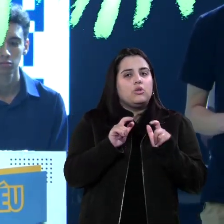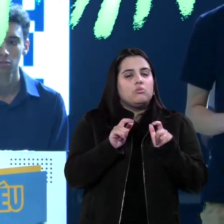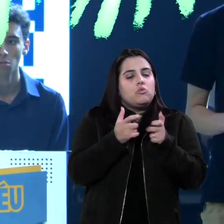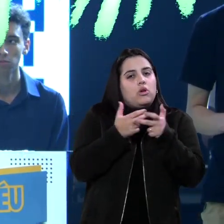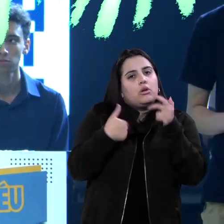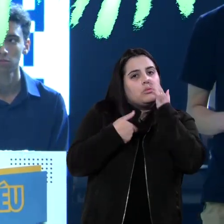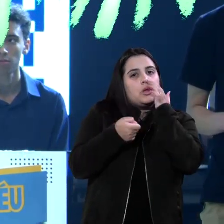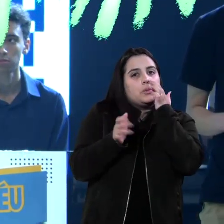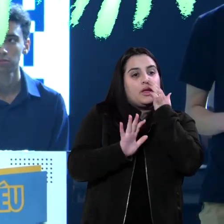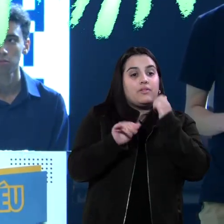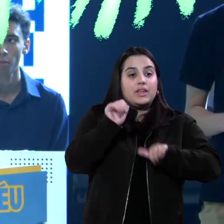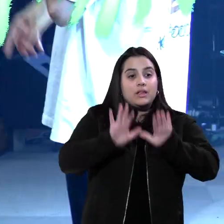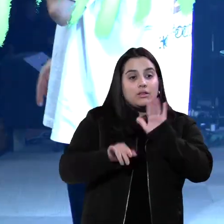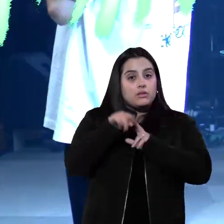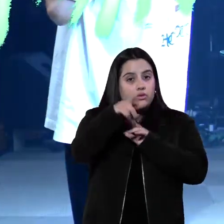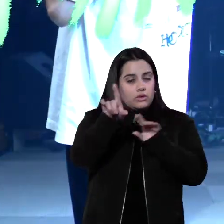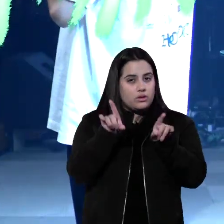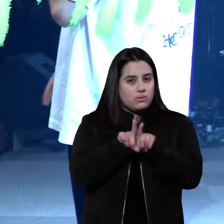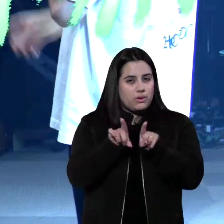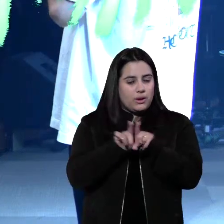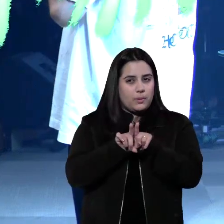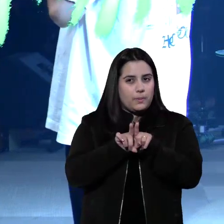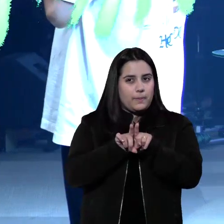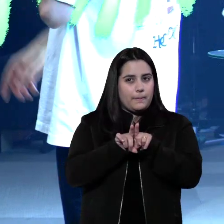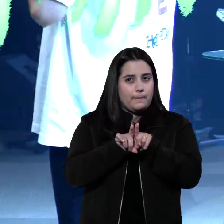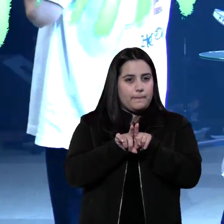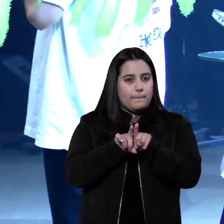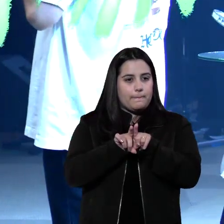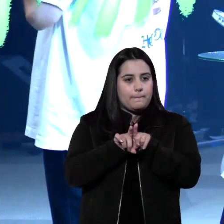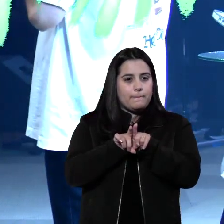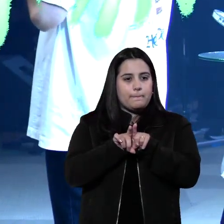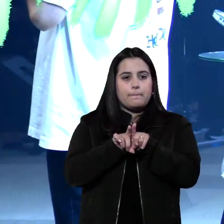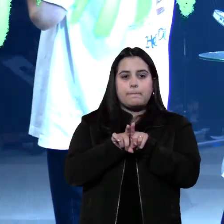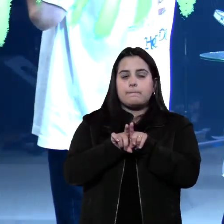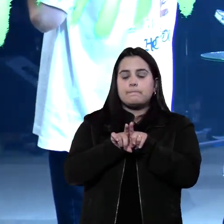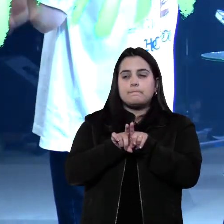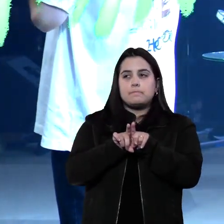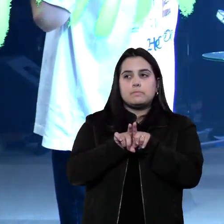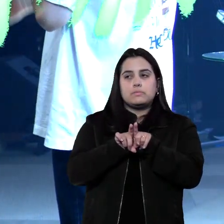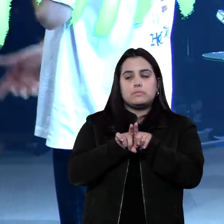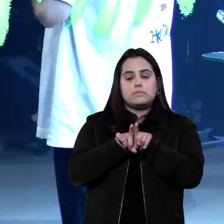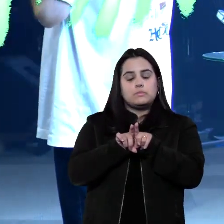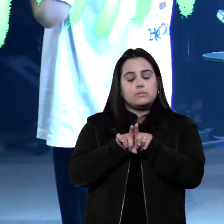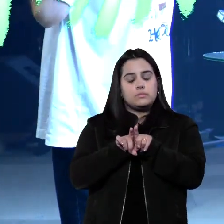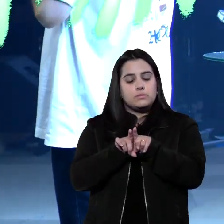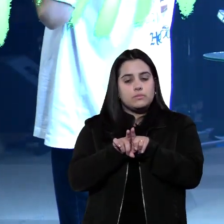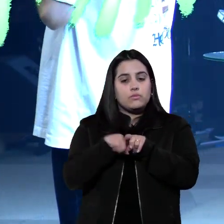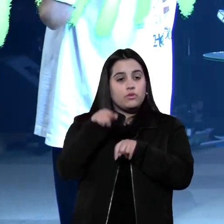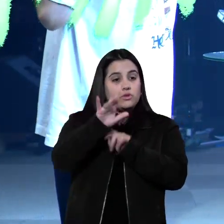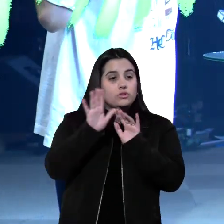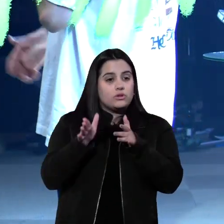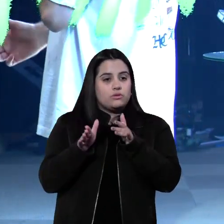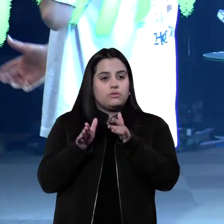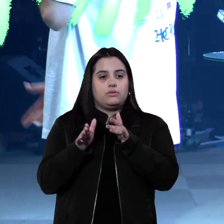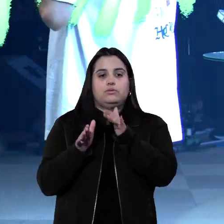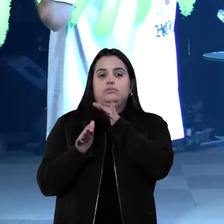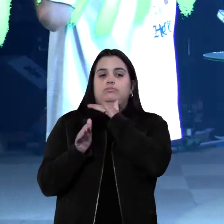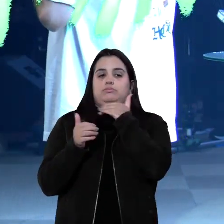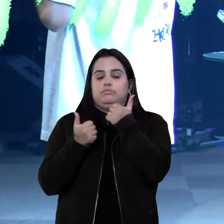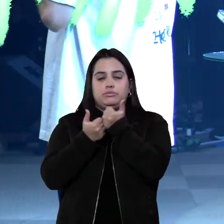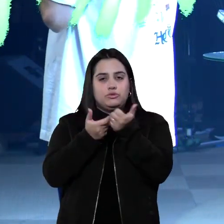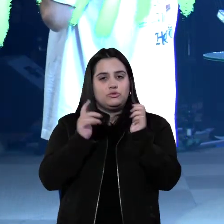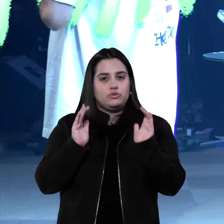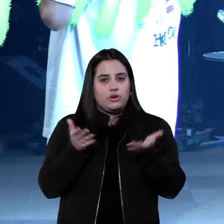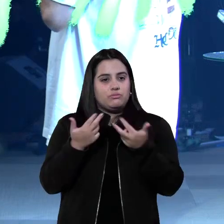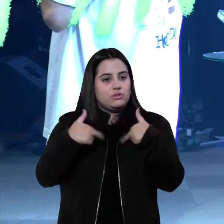E talvez você está no tribunal de Deus sem precisar. Você já foi redimido. Você já foi